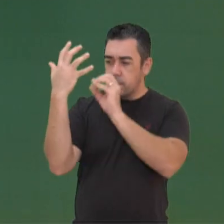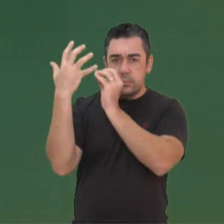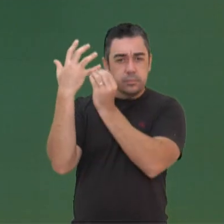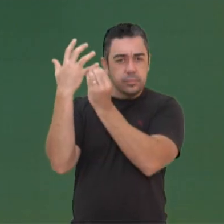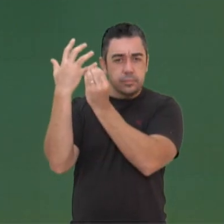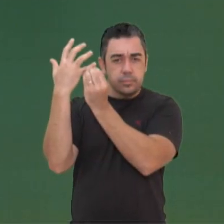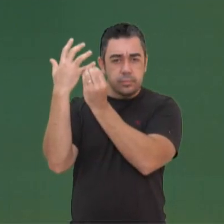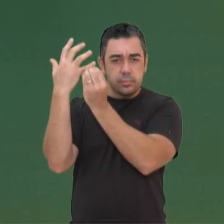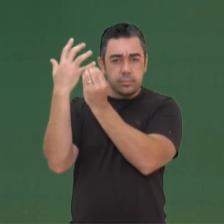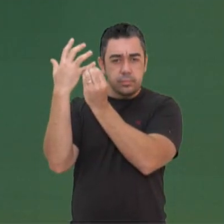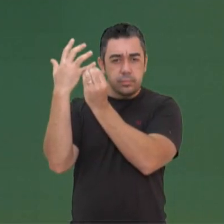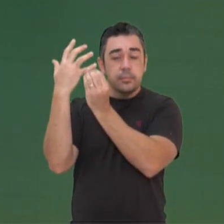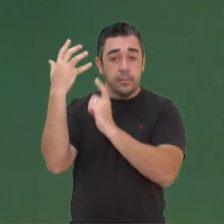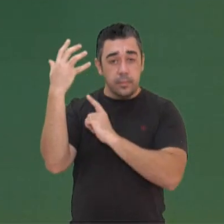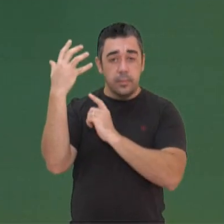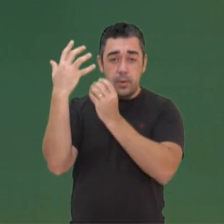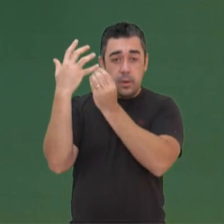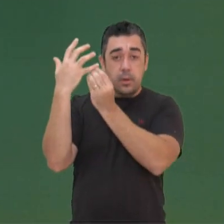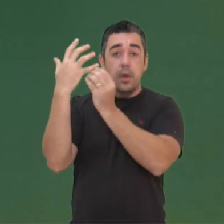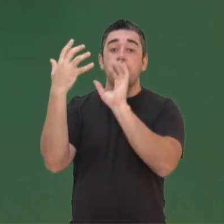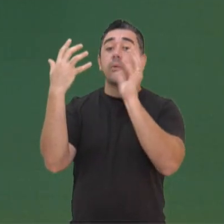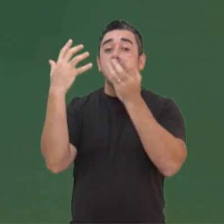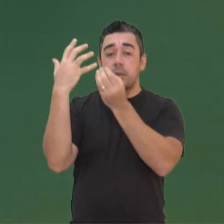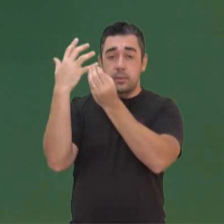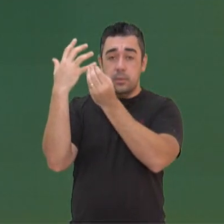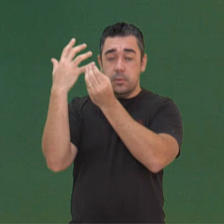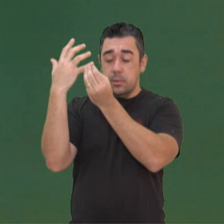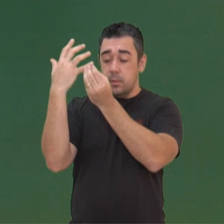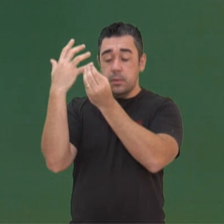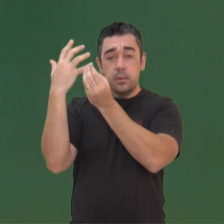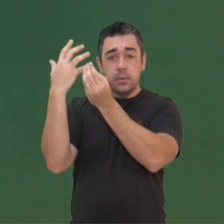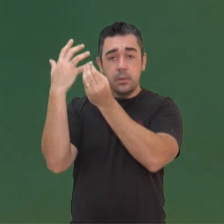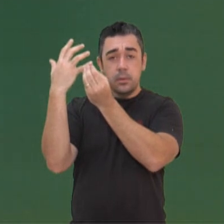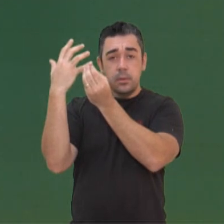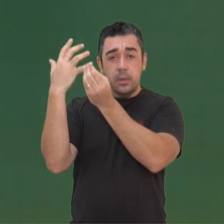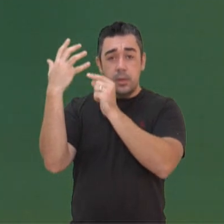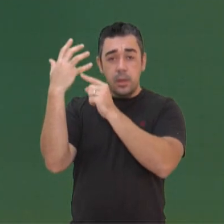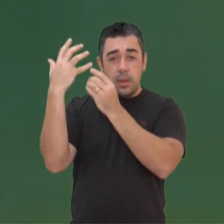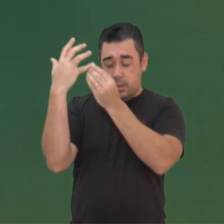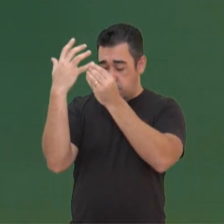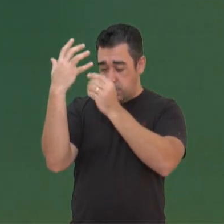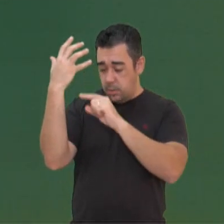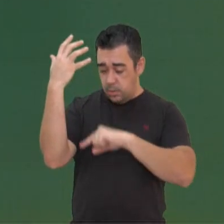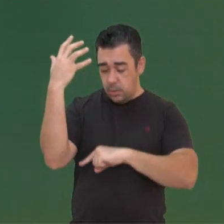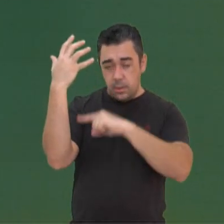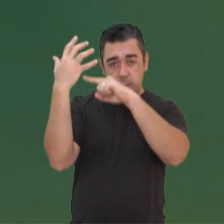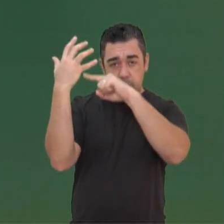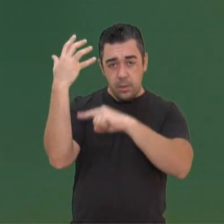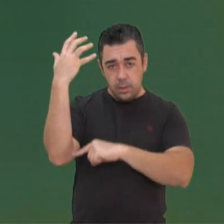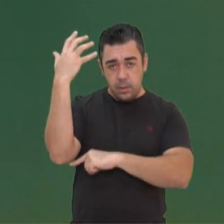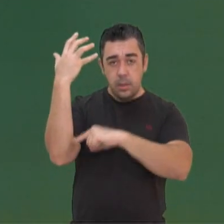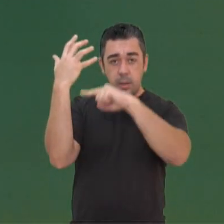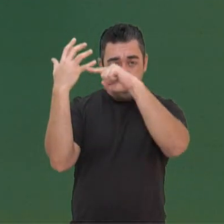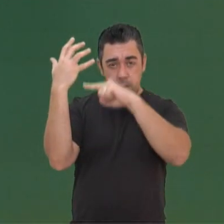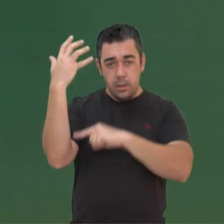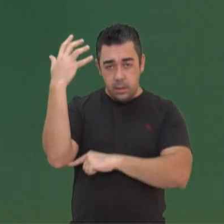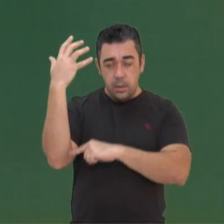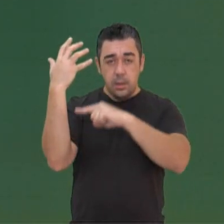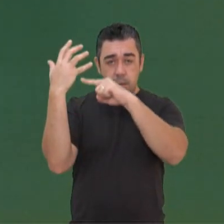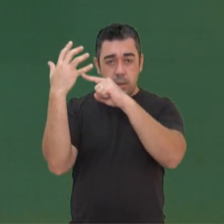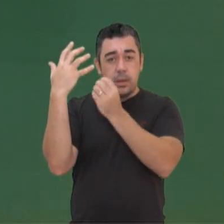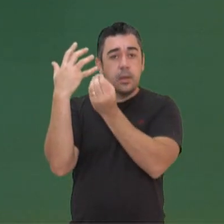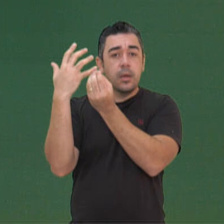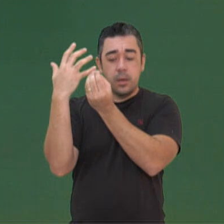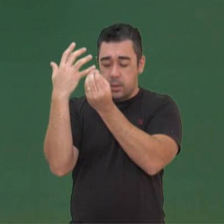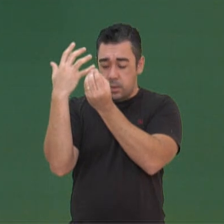num galho da árvore. O que ocorre é que essa maçã, em relação ao chão, em relação ao solo, ela tem